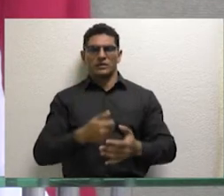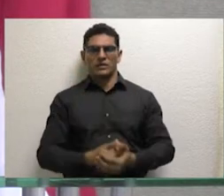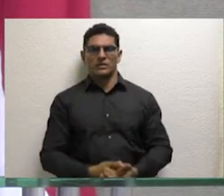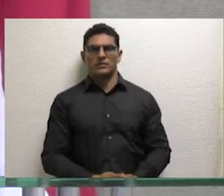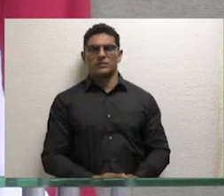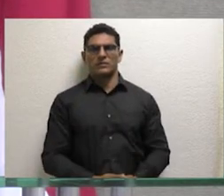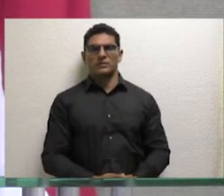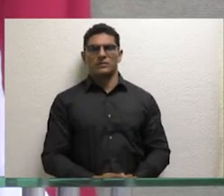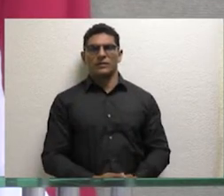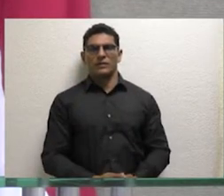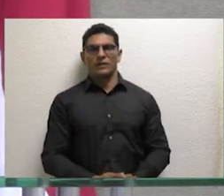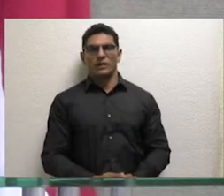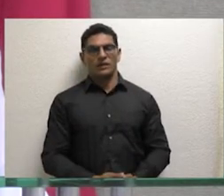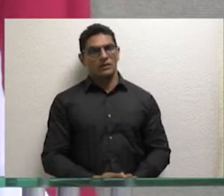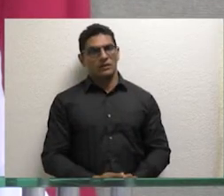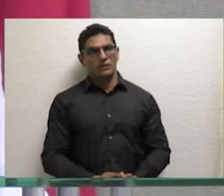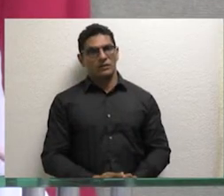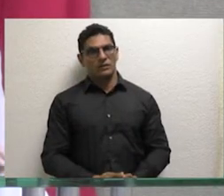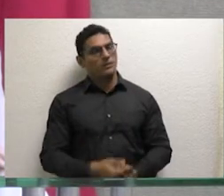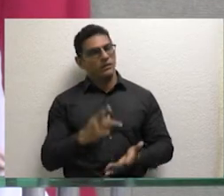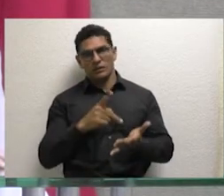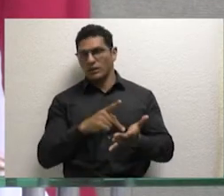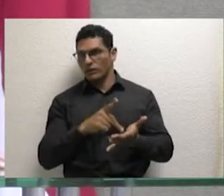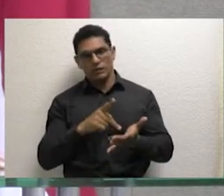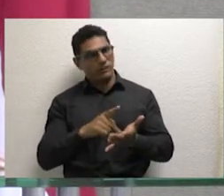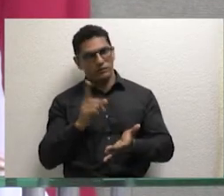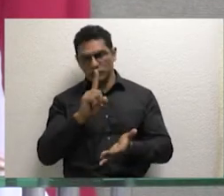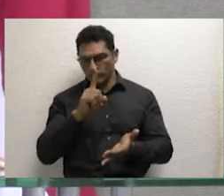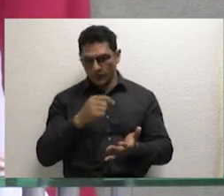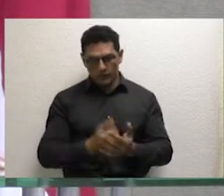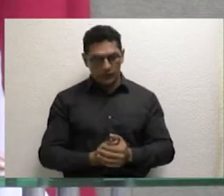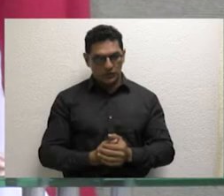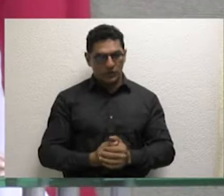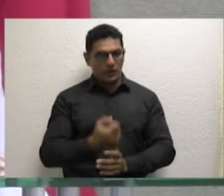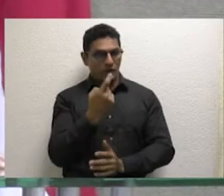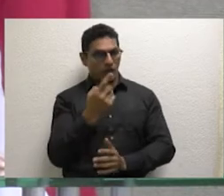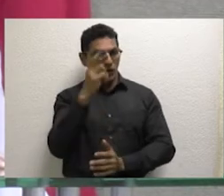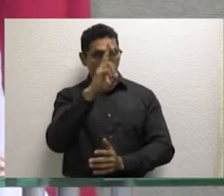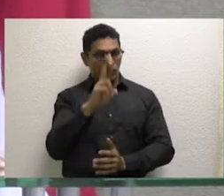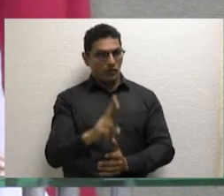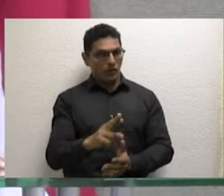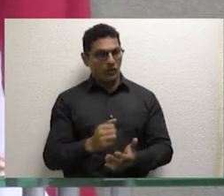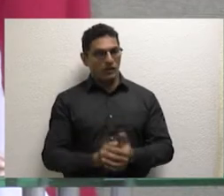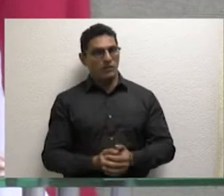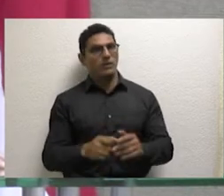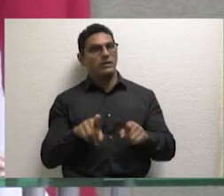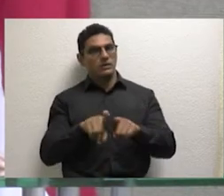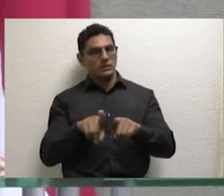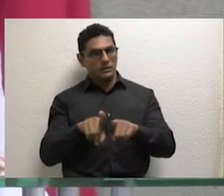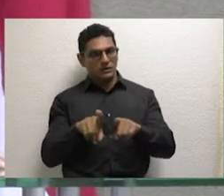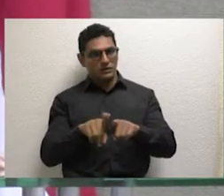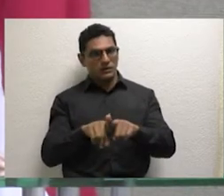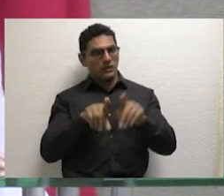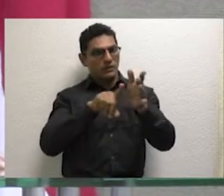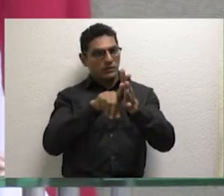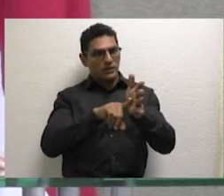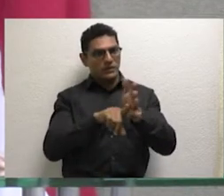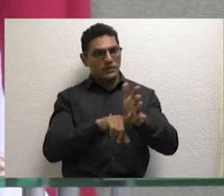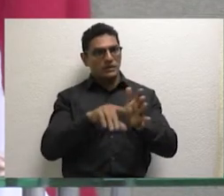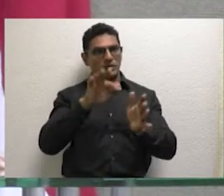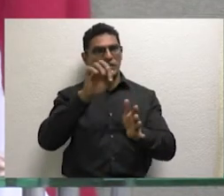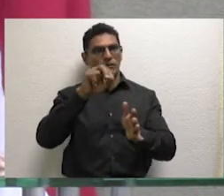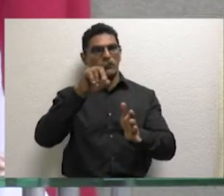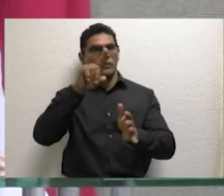nós rebatemos isso também para cada um real e isso também é dado da Fundação Getúlio Vargas para cada um real